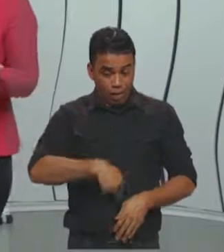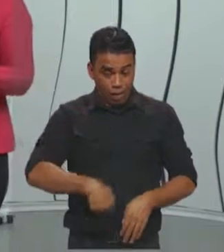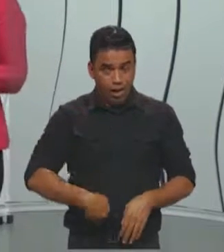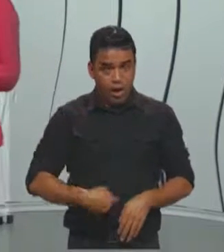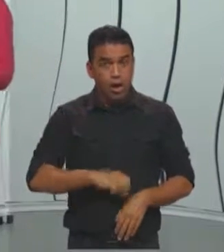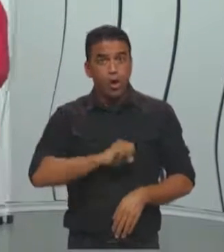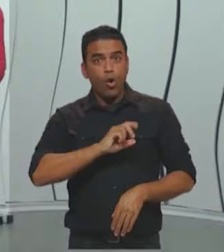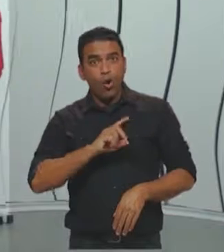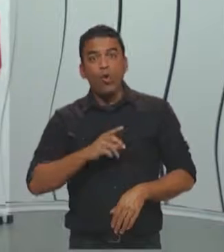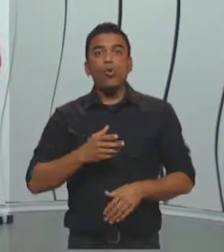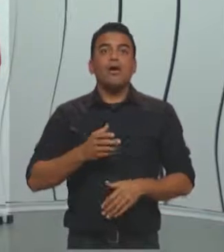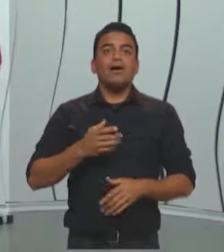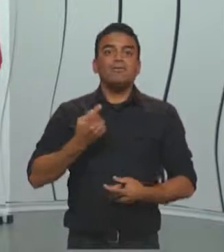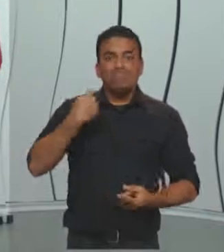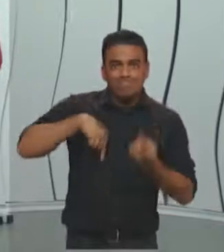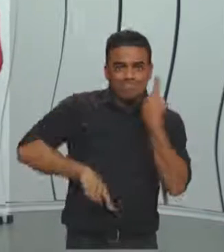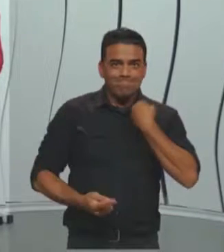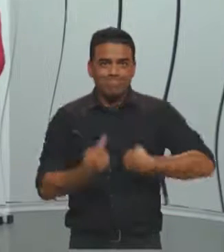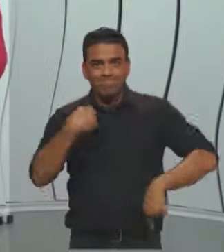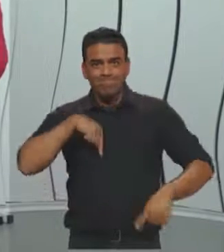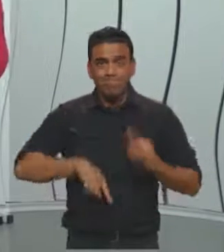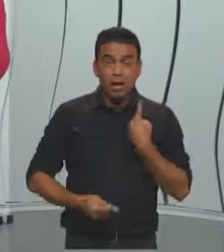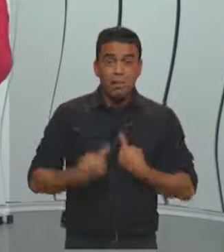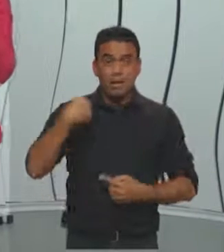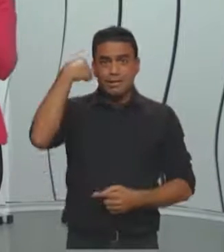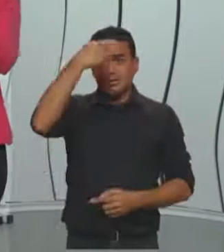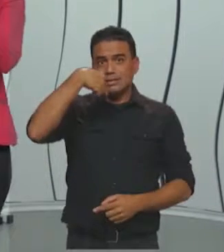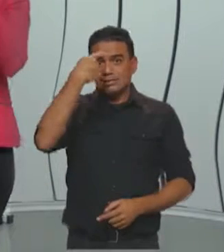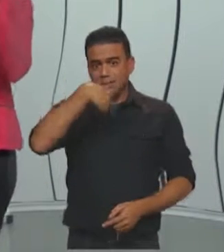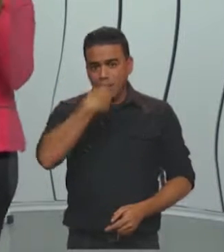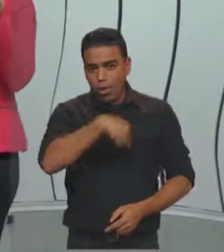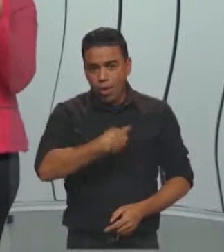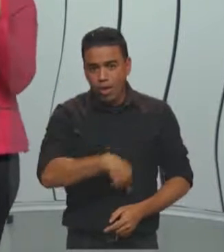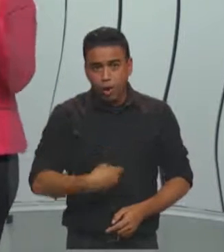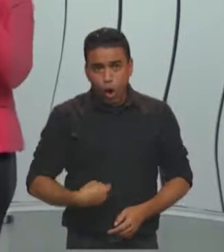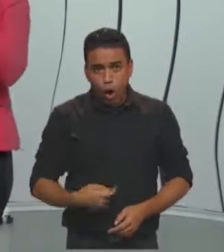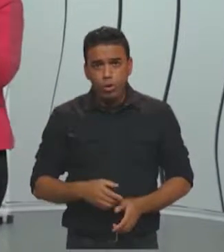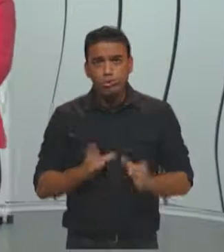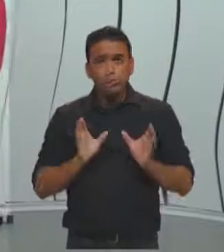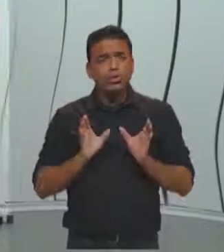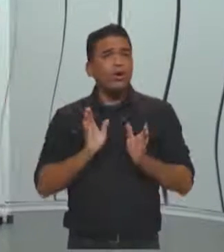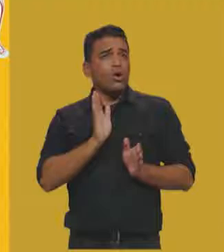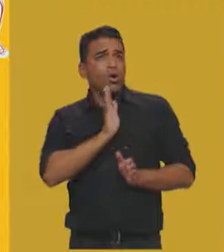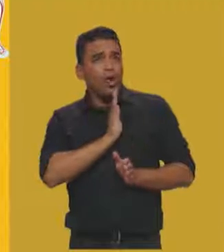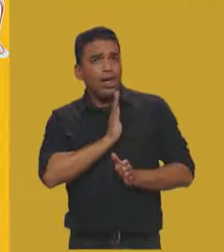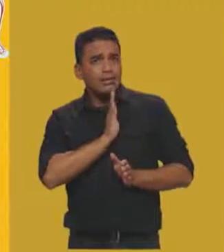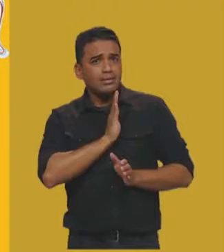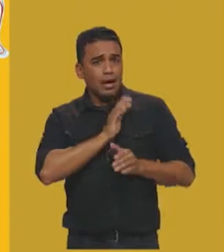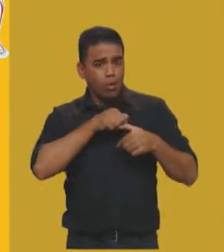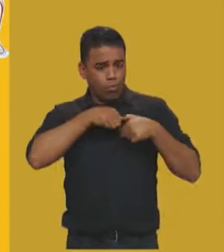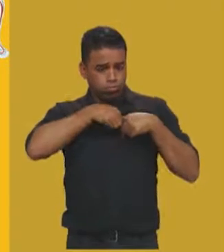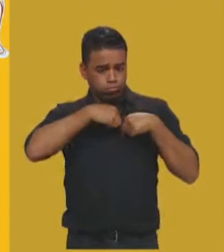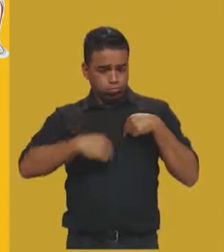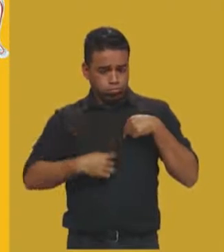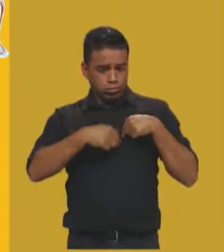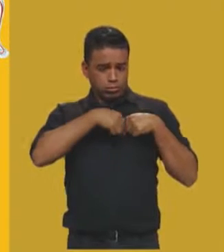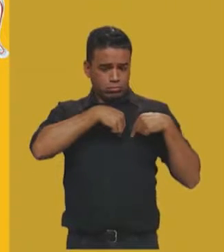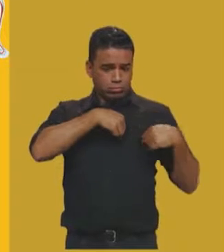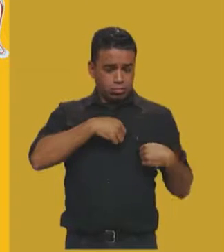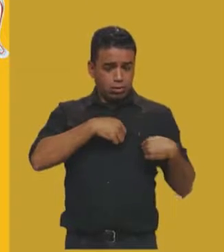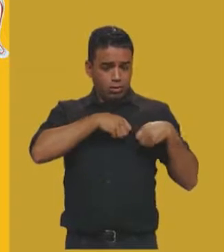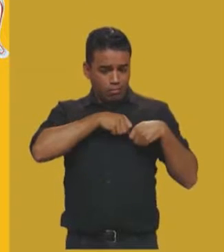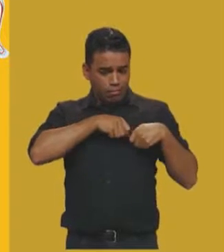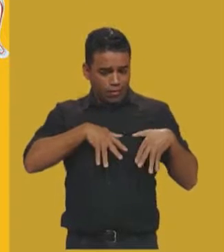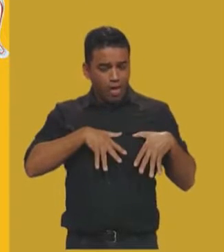circulatório, ele é esse conjunto aí de coração, de artérias, de